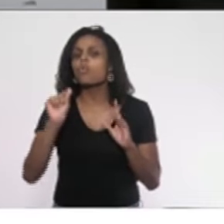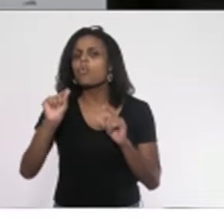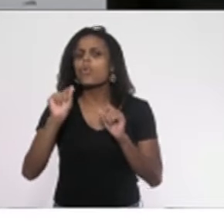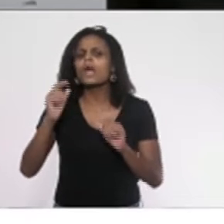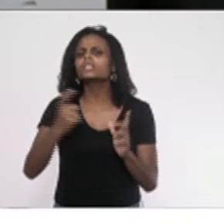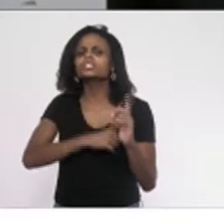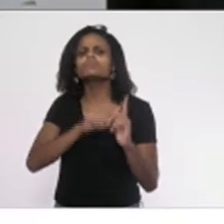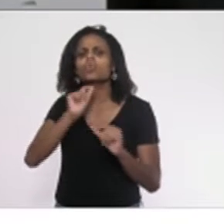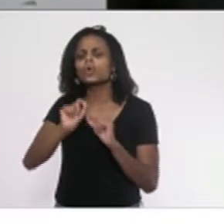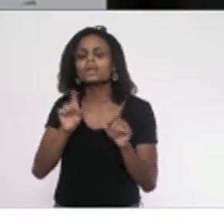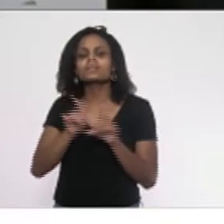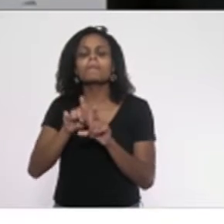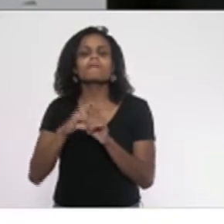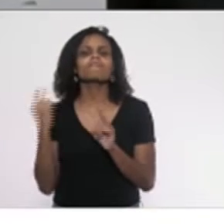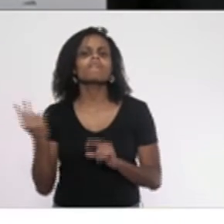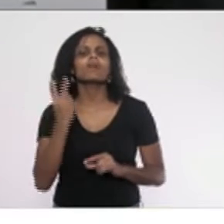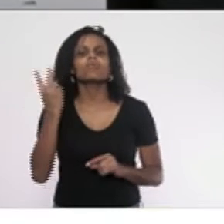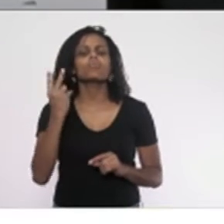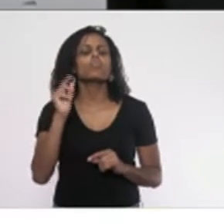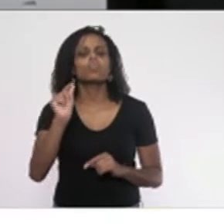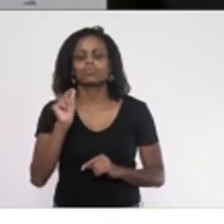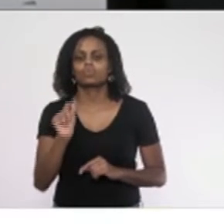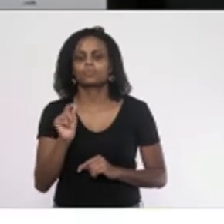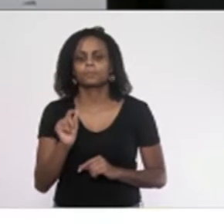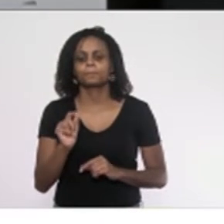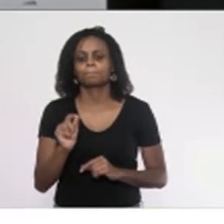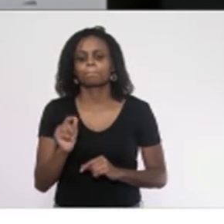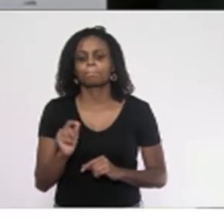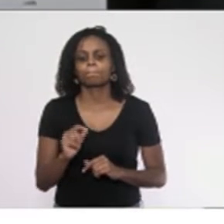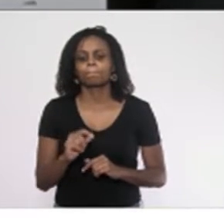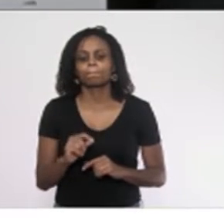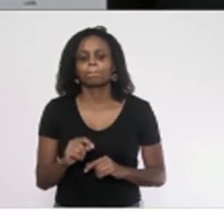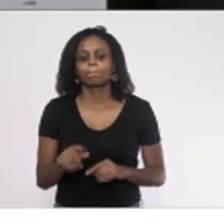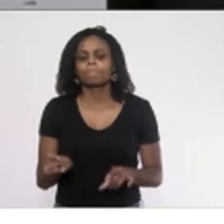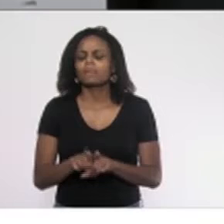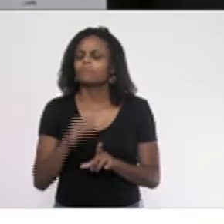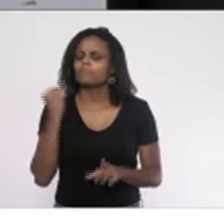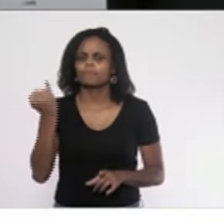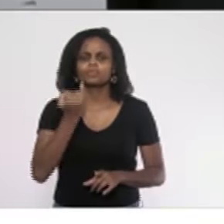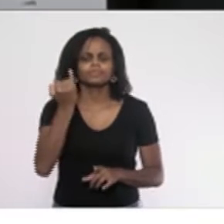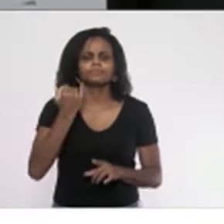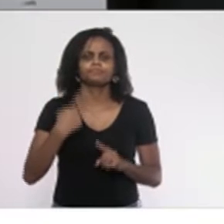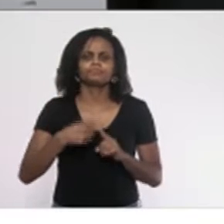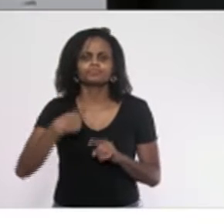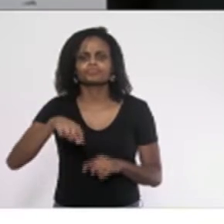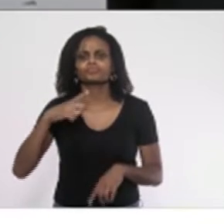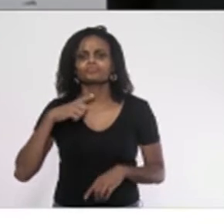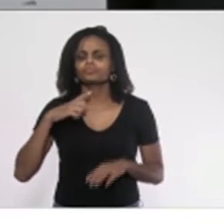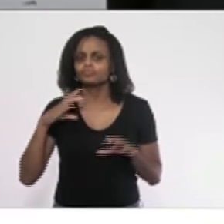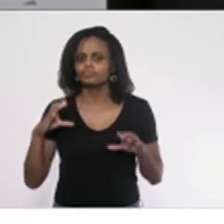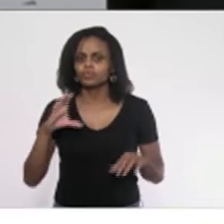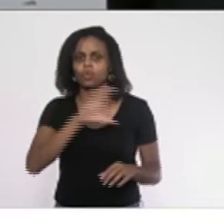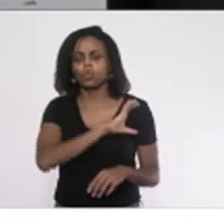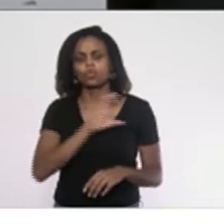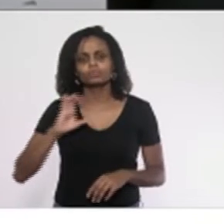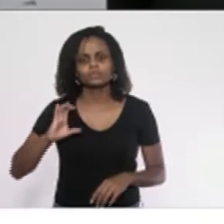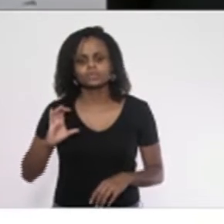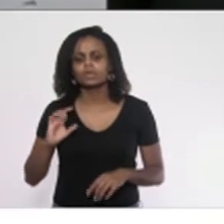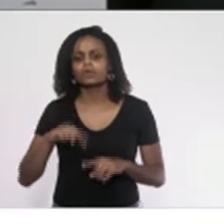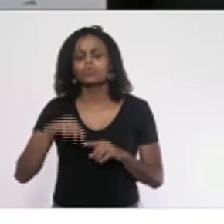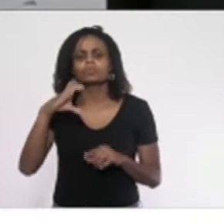valores devidos. Isso daí eu acho que é de fundamental importância, até porque nós temos uma comissão,